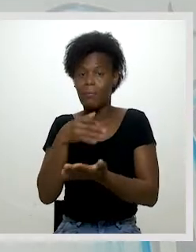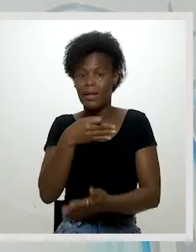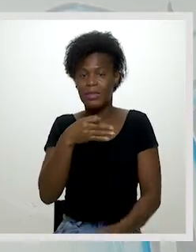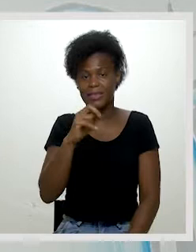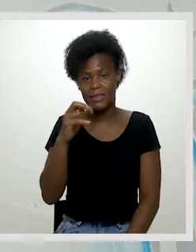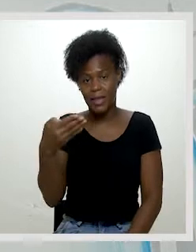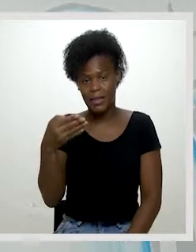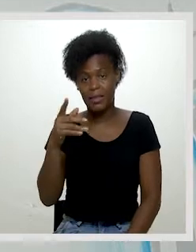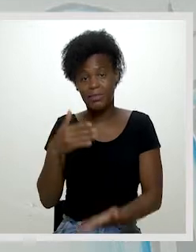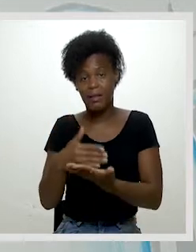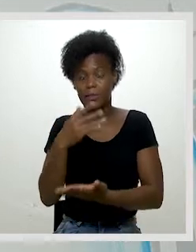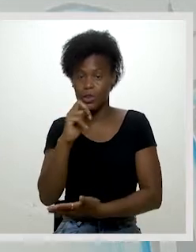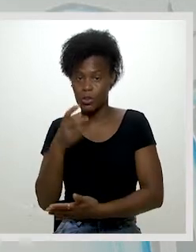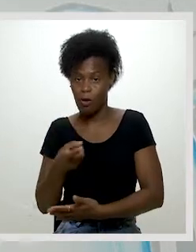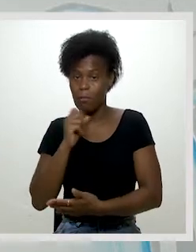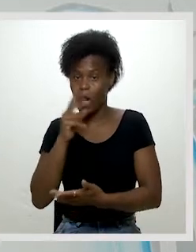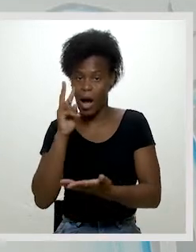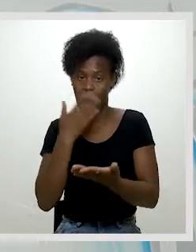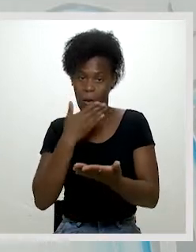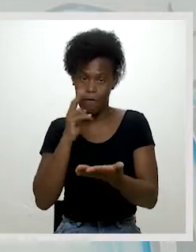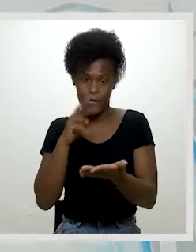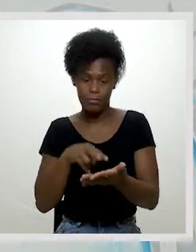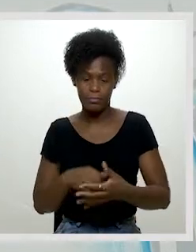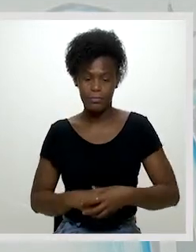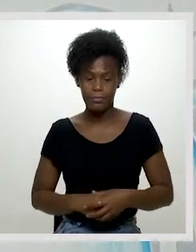39, podem acompanhar a aula.